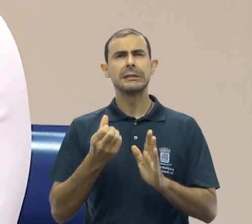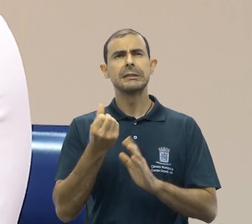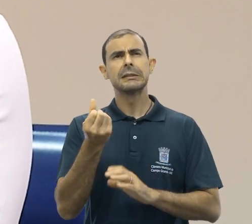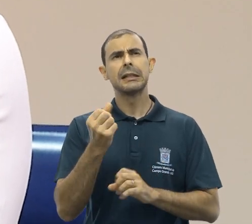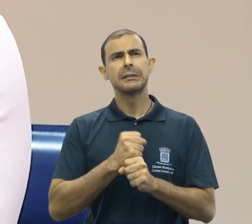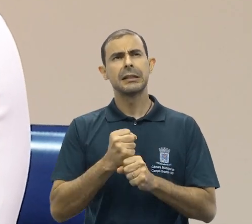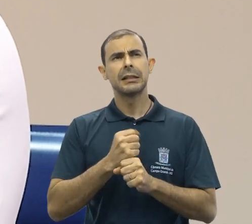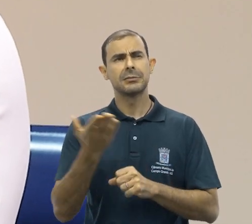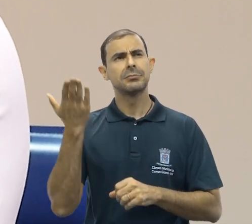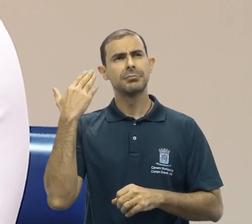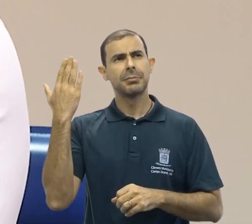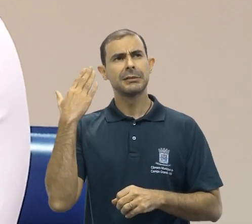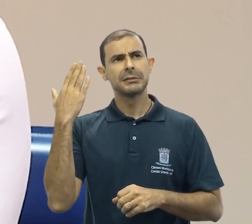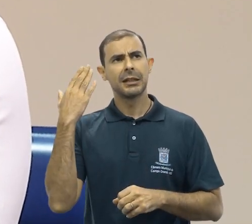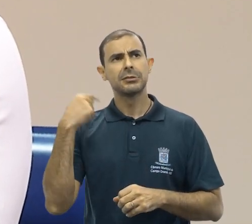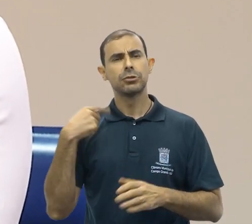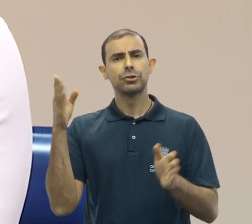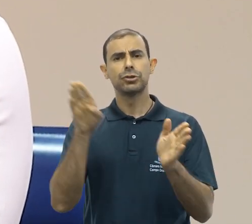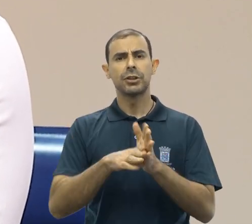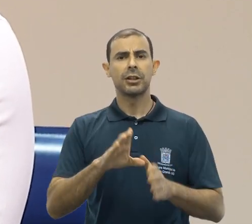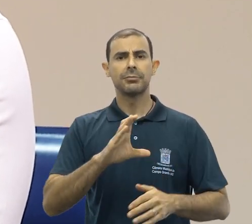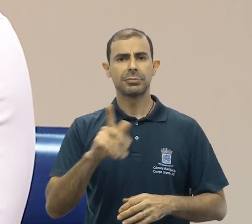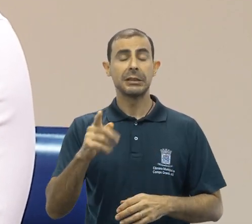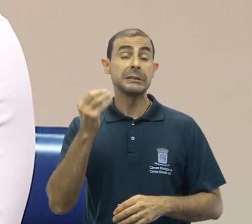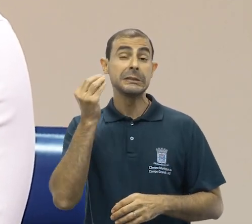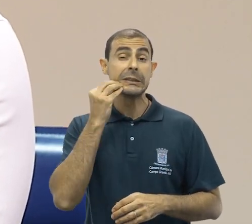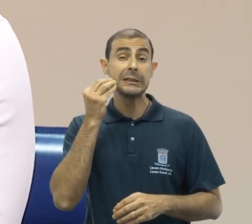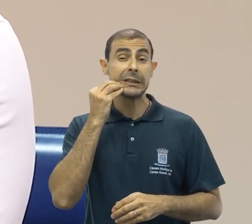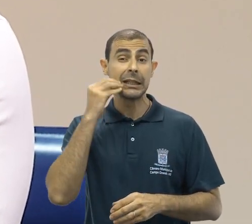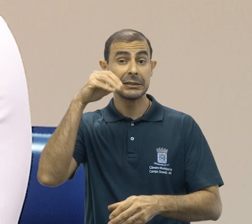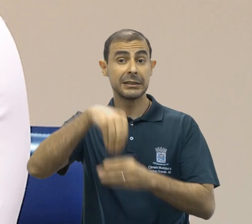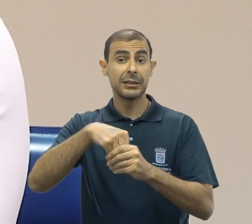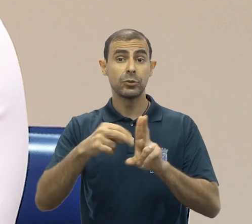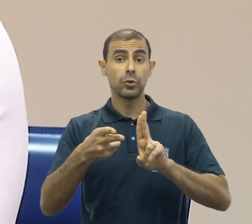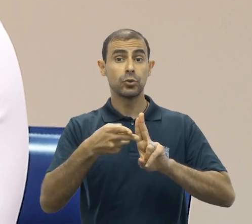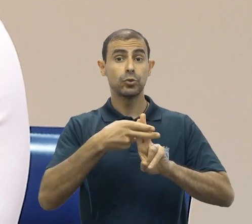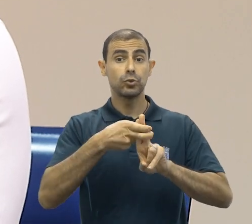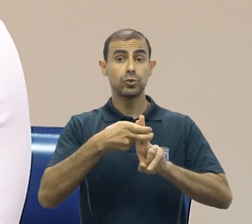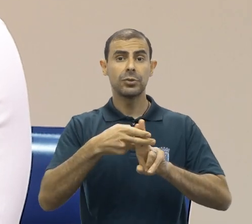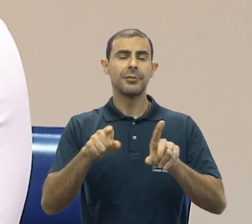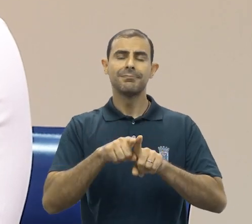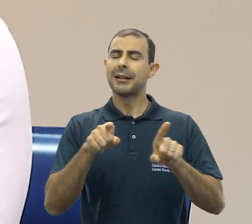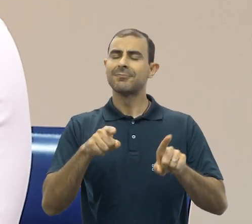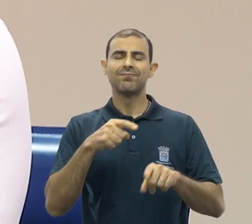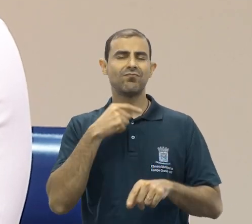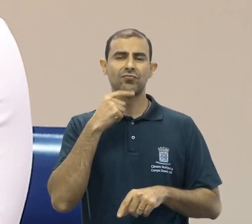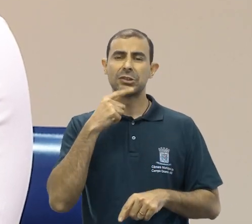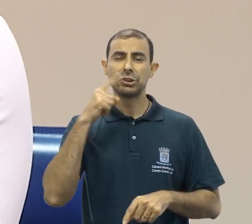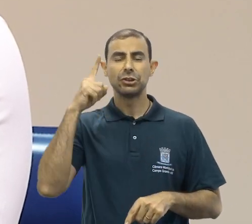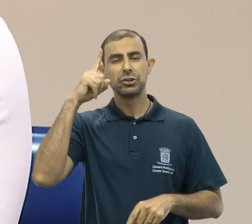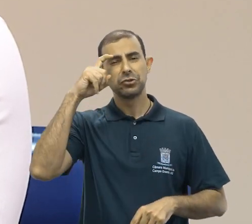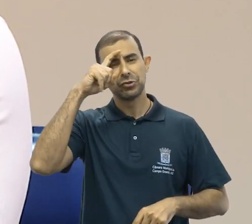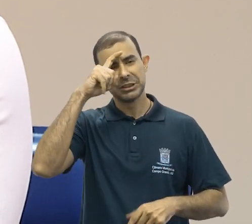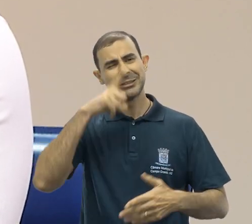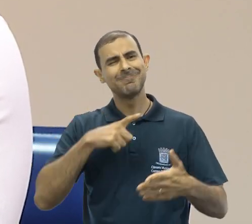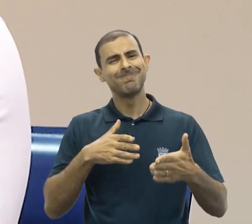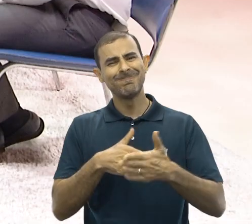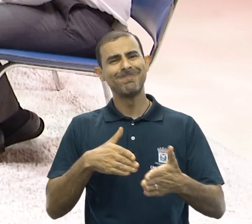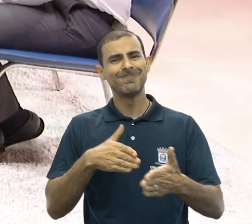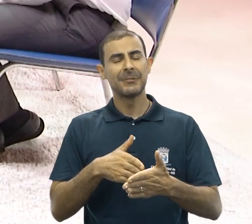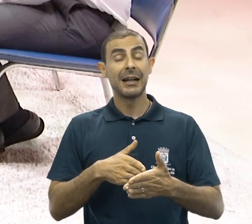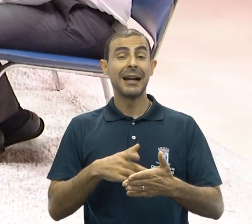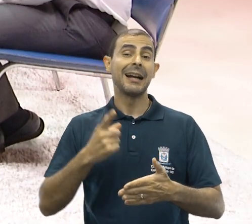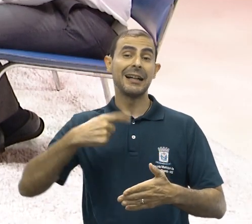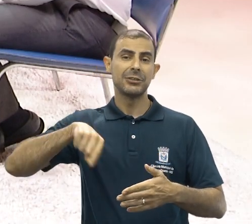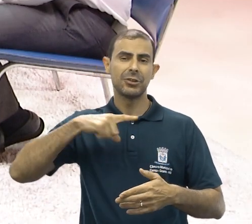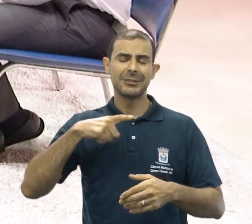Campo Grande, eu tentei implantá-la pelo SUS, mas tem muita dificuldade, muita coisa para trilhar, para a gente